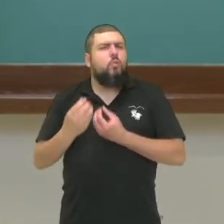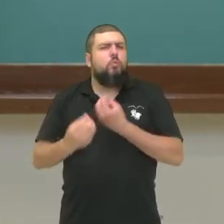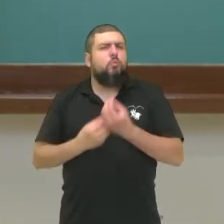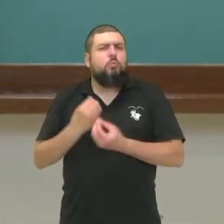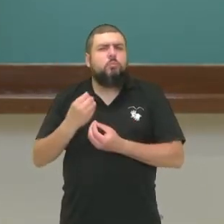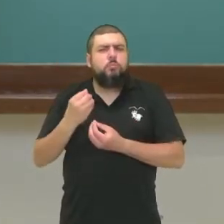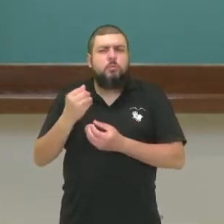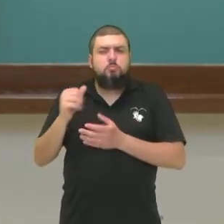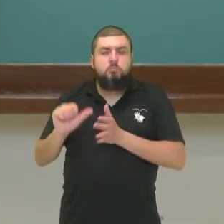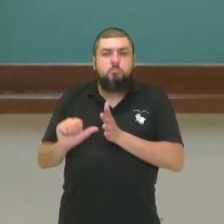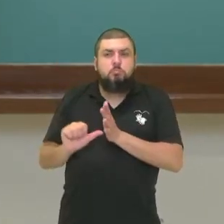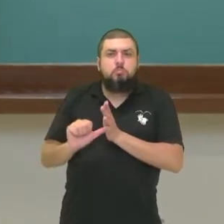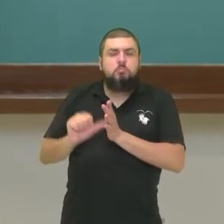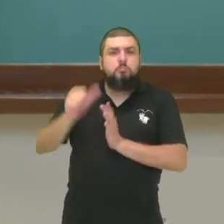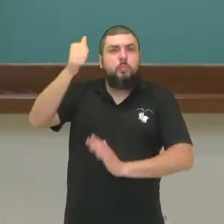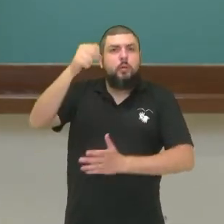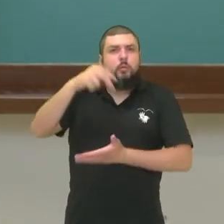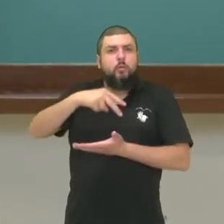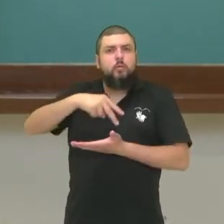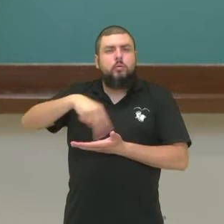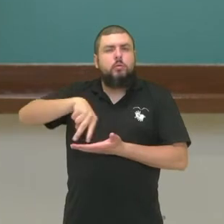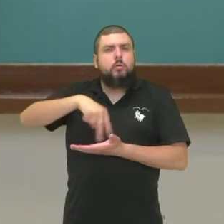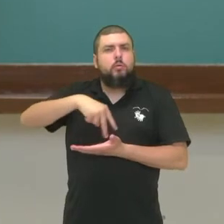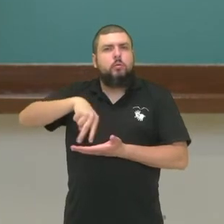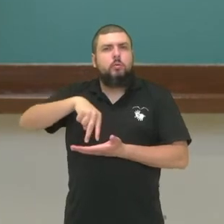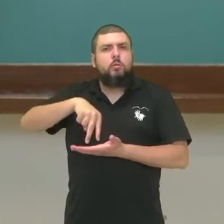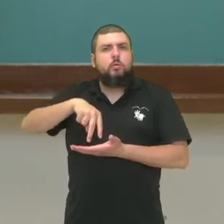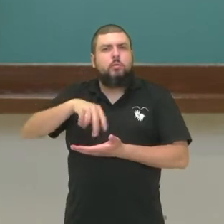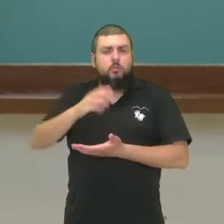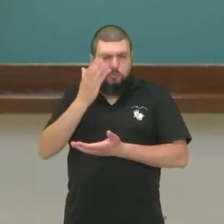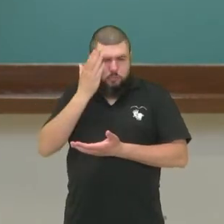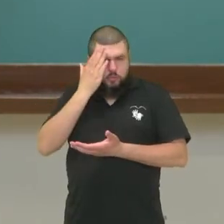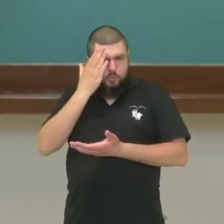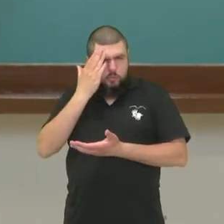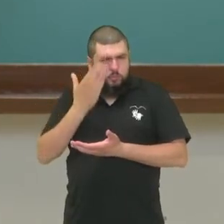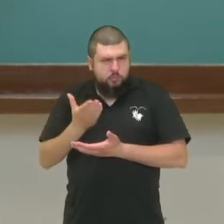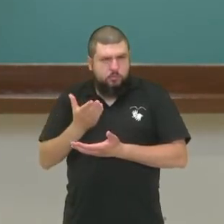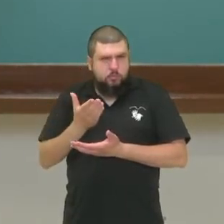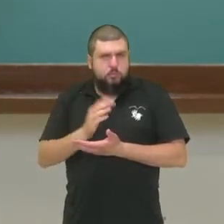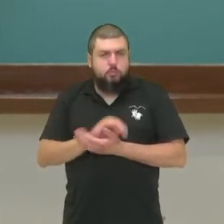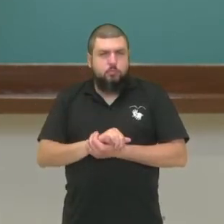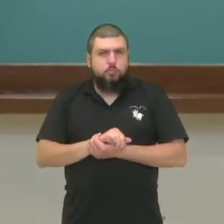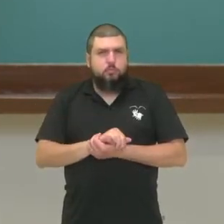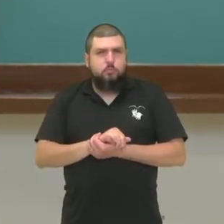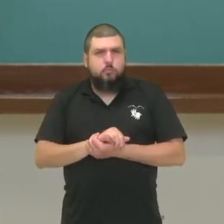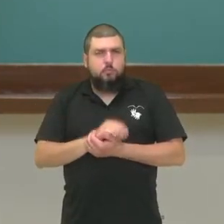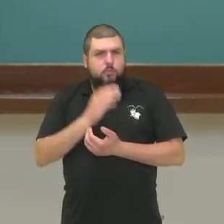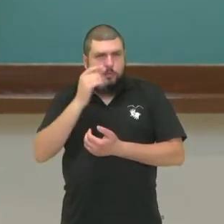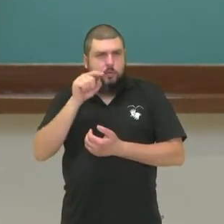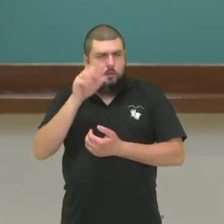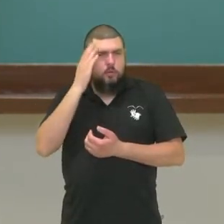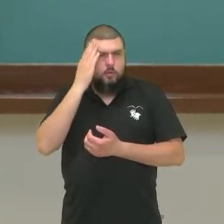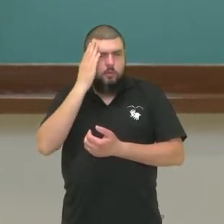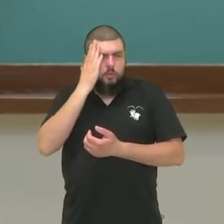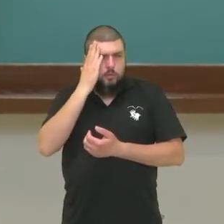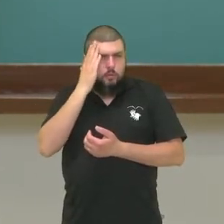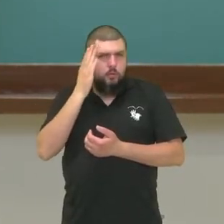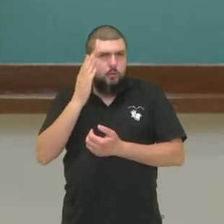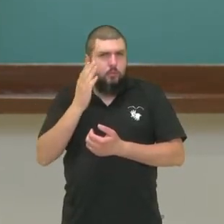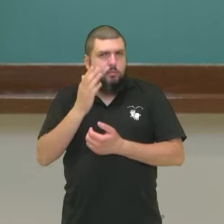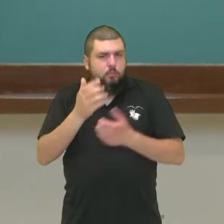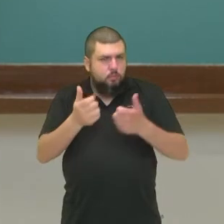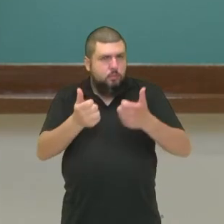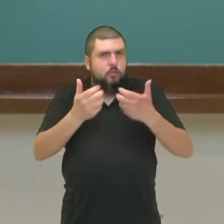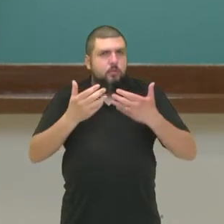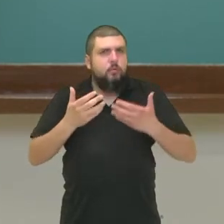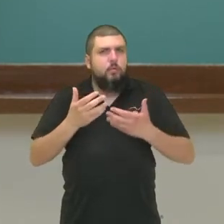homem começou a dançar? Será que você tem uma ideia disso? Conseguiria aí estabelecer? Começou